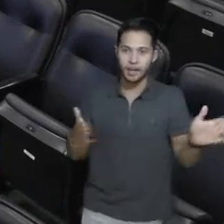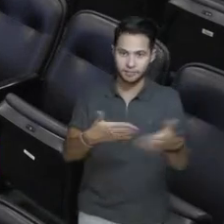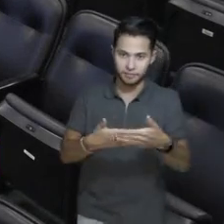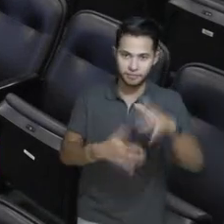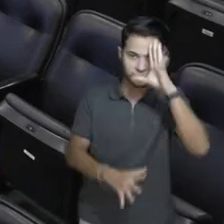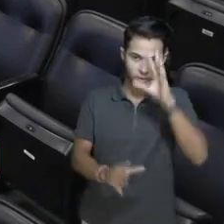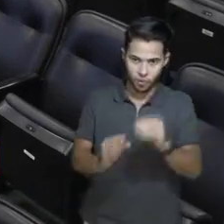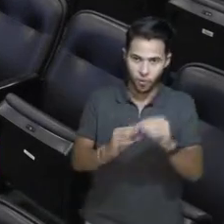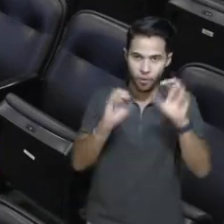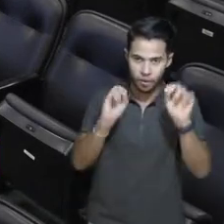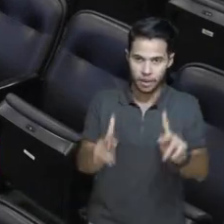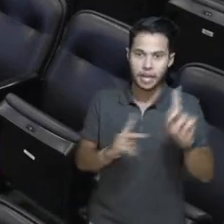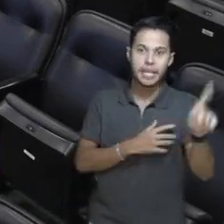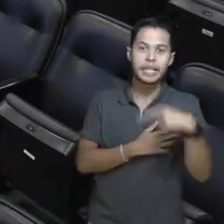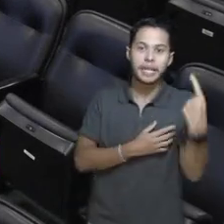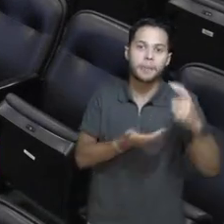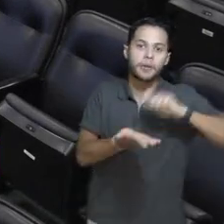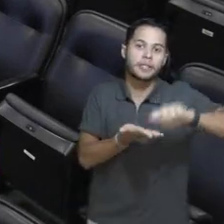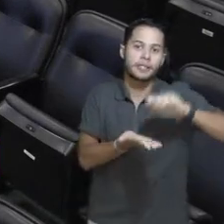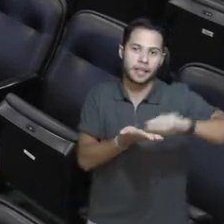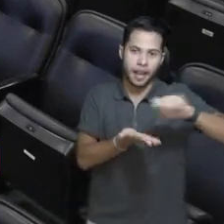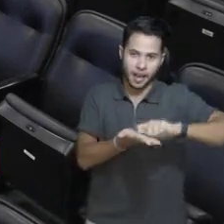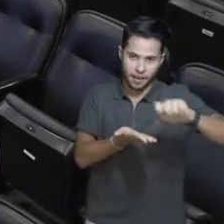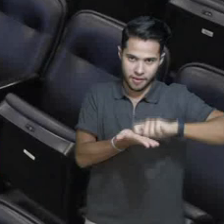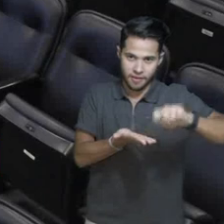depois a gente compartilhar aqui